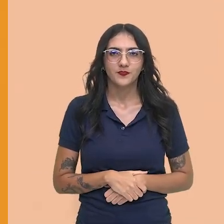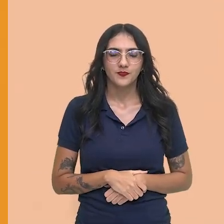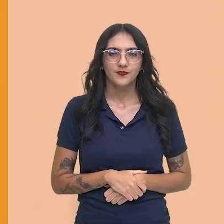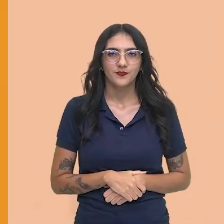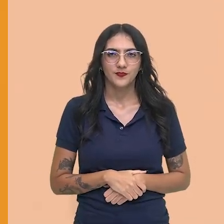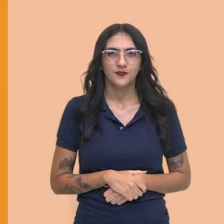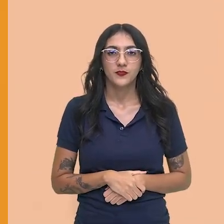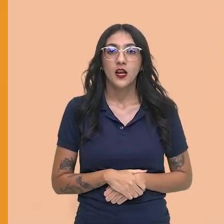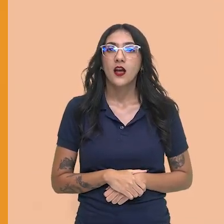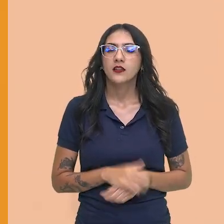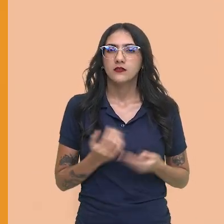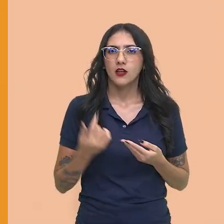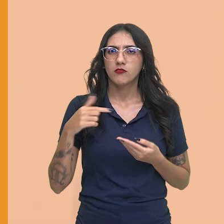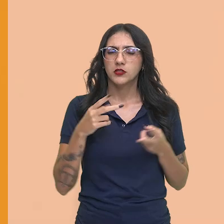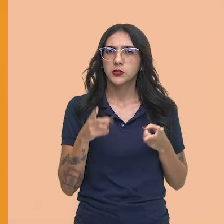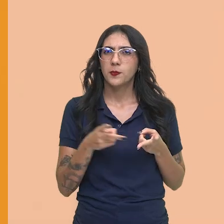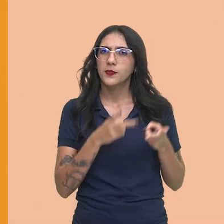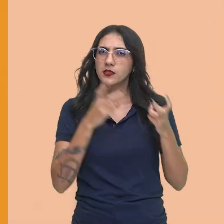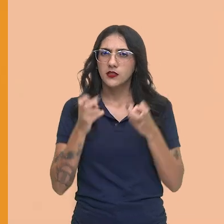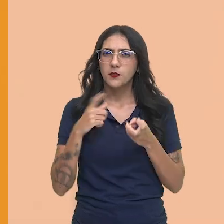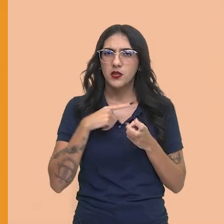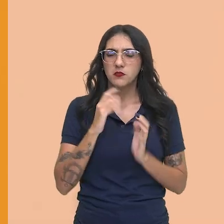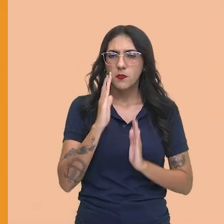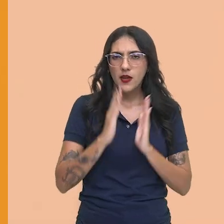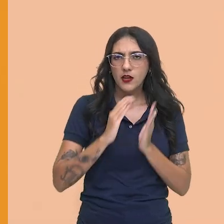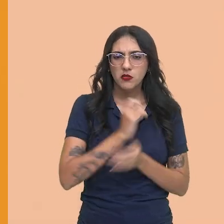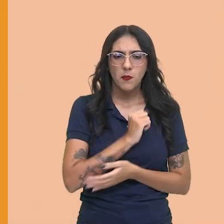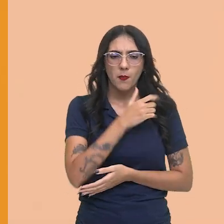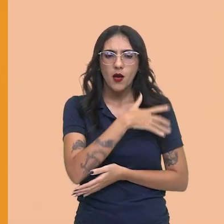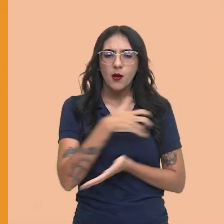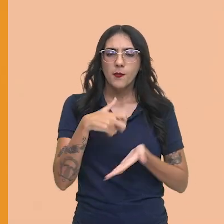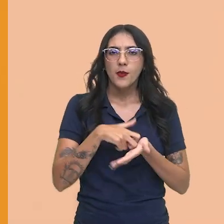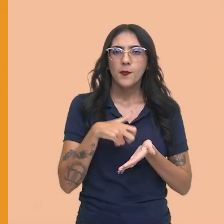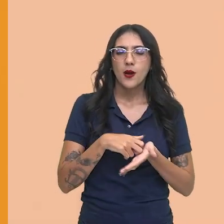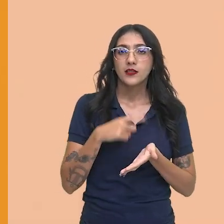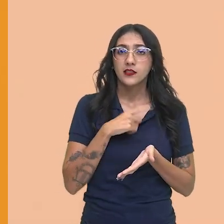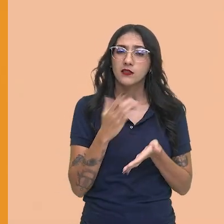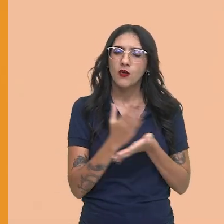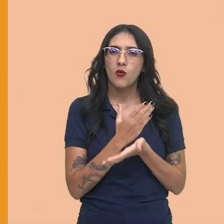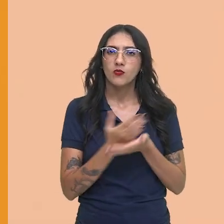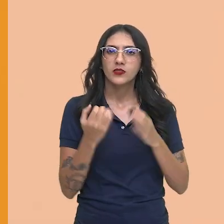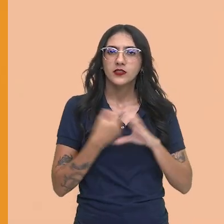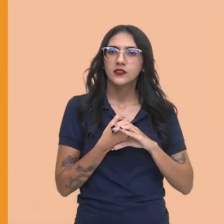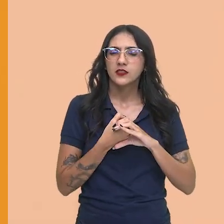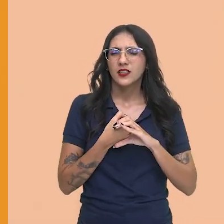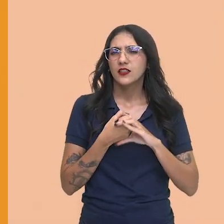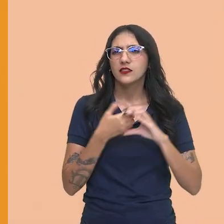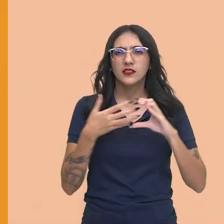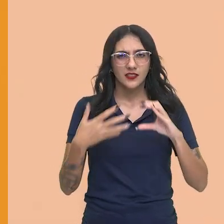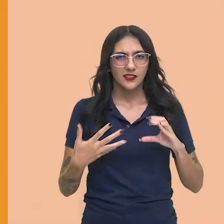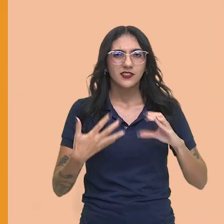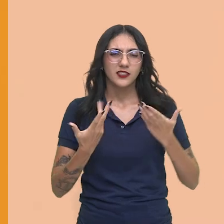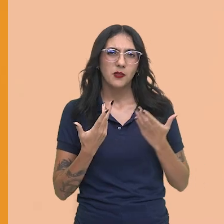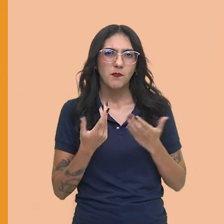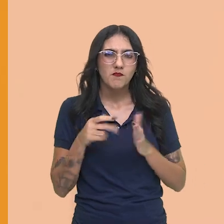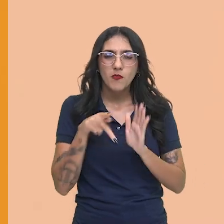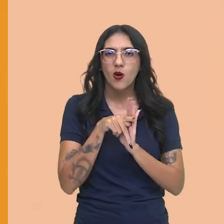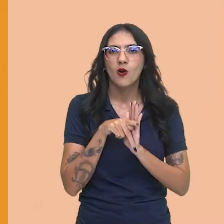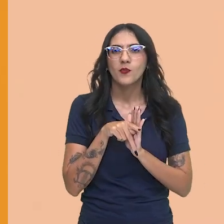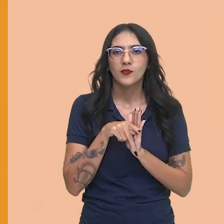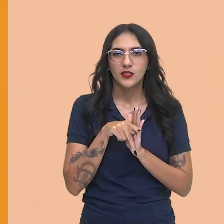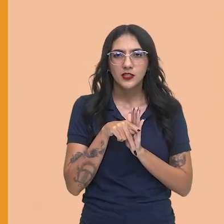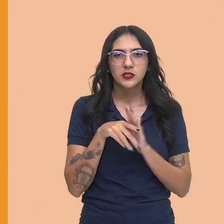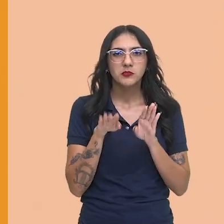alunos, aqui que nesses processos ditatoriais da América Latina se tem características, né, bem,